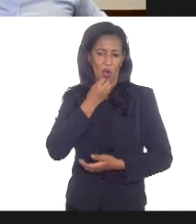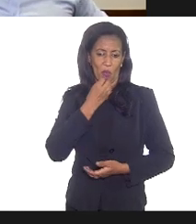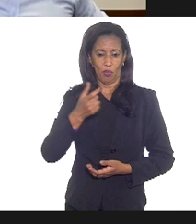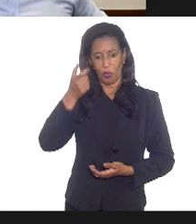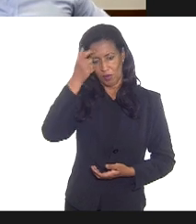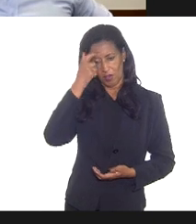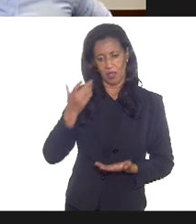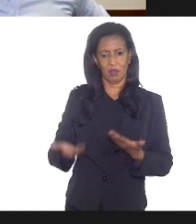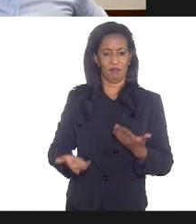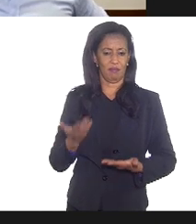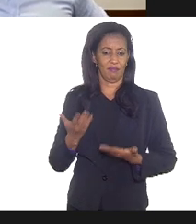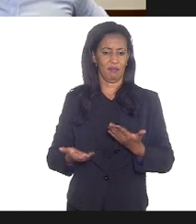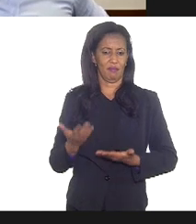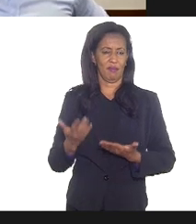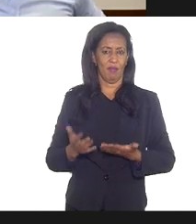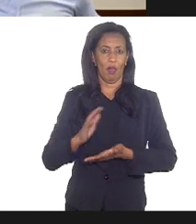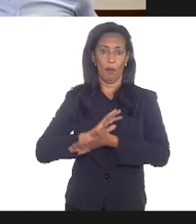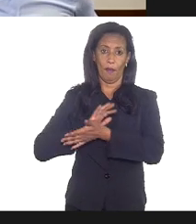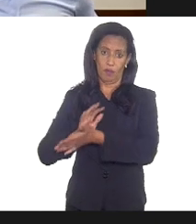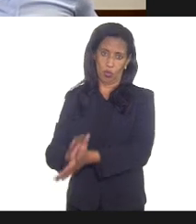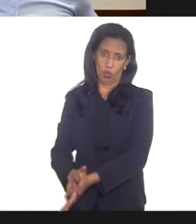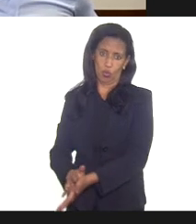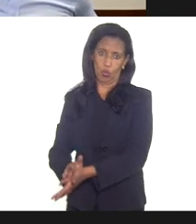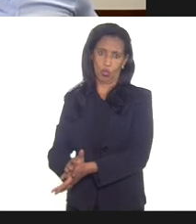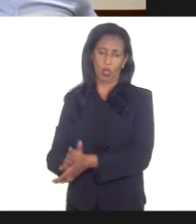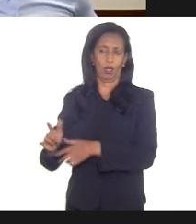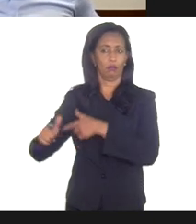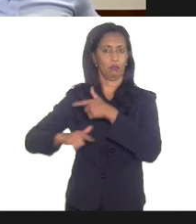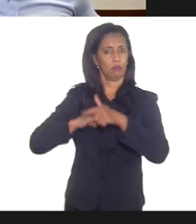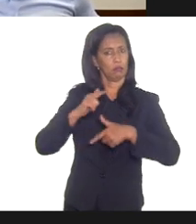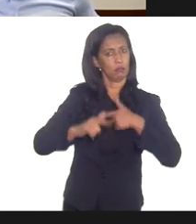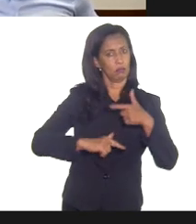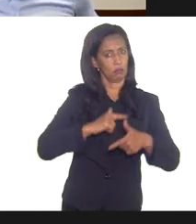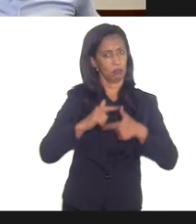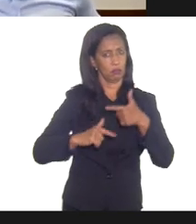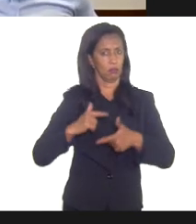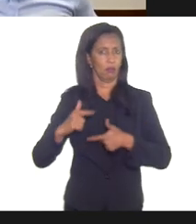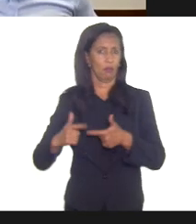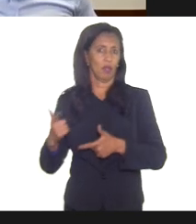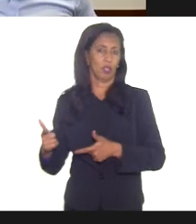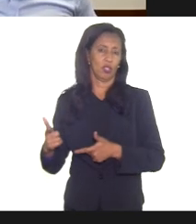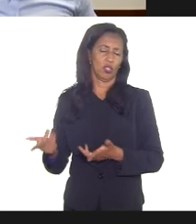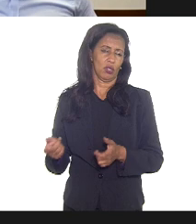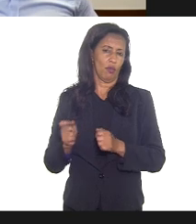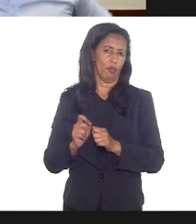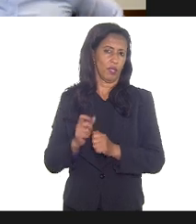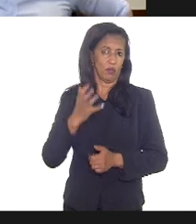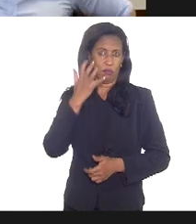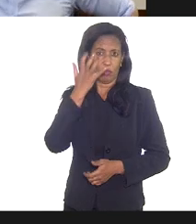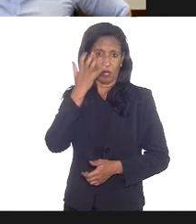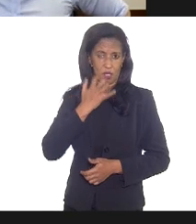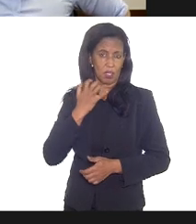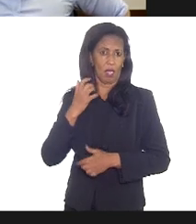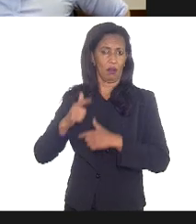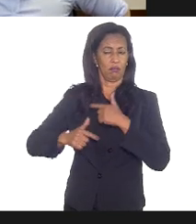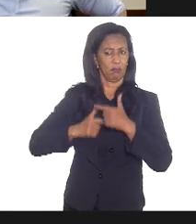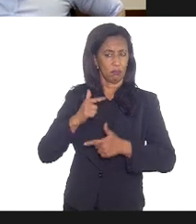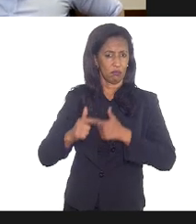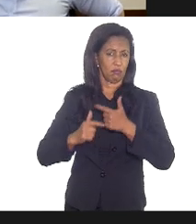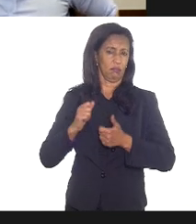senso e equilíbrio para não prejudicar servidores que estão ali fazendo o seu trabalho sério,